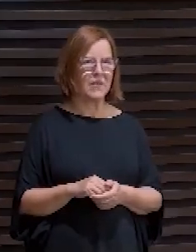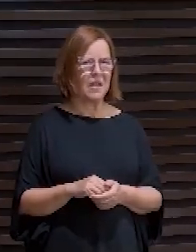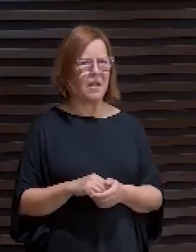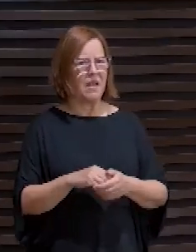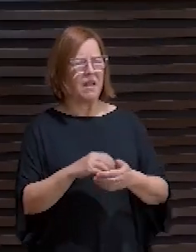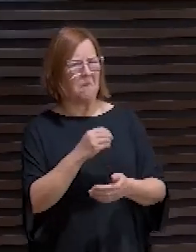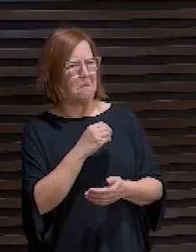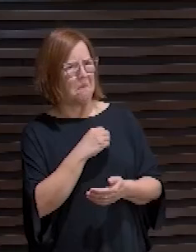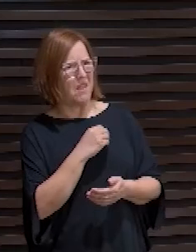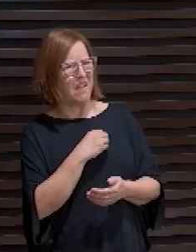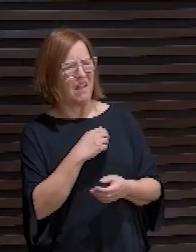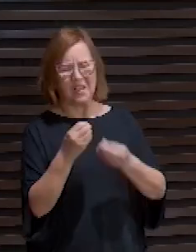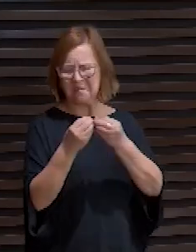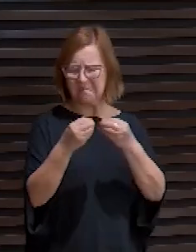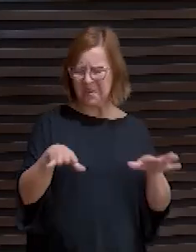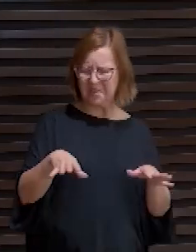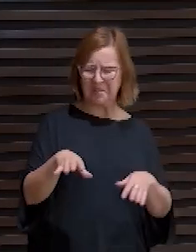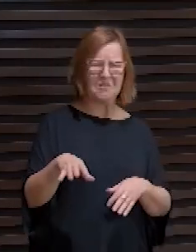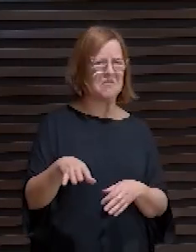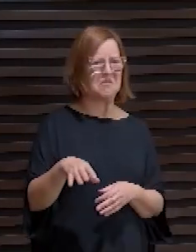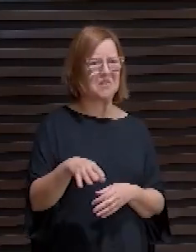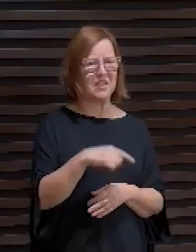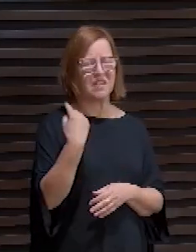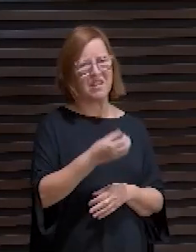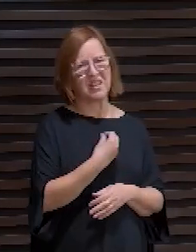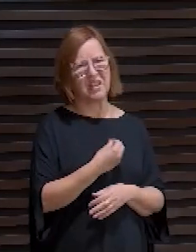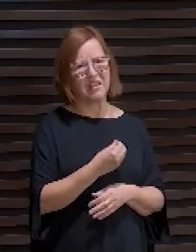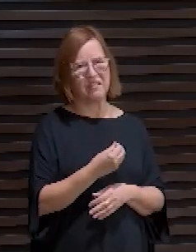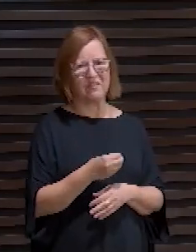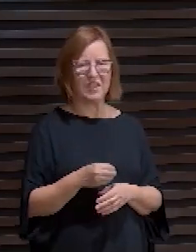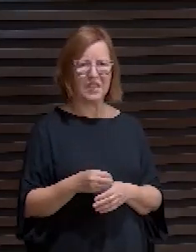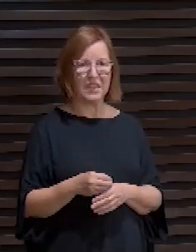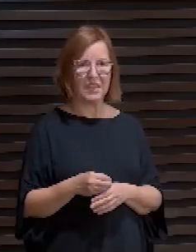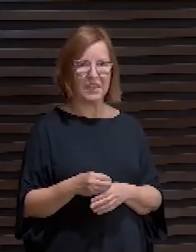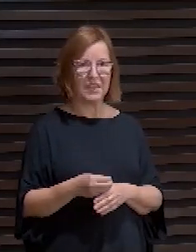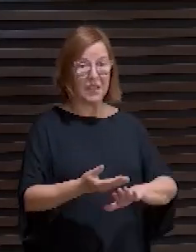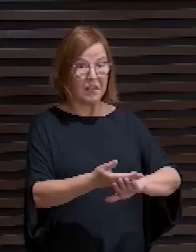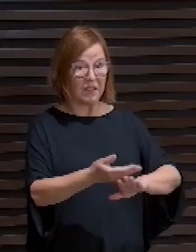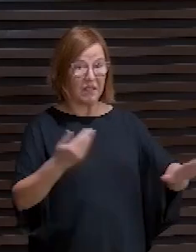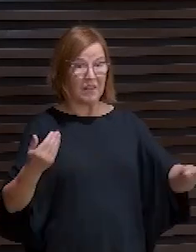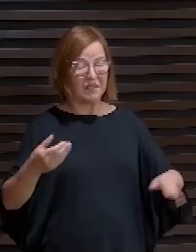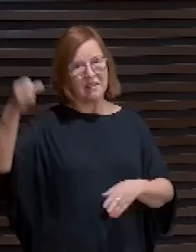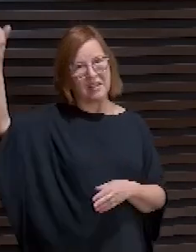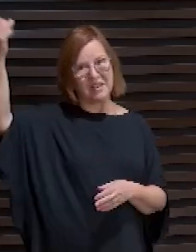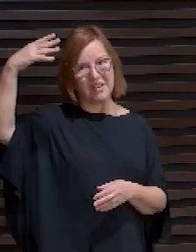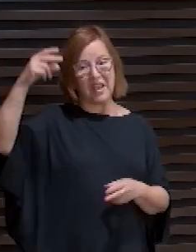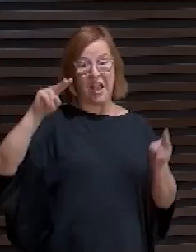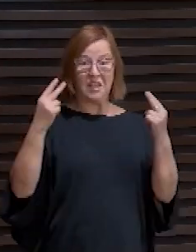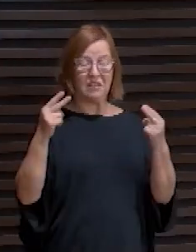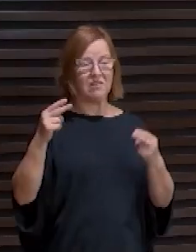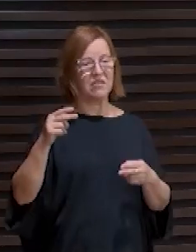vida, uma vida totalmente desprovida da suficiência dessa graça de vitória em